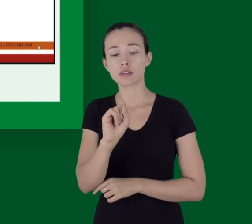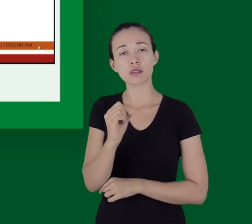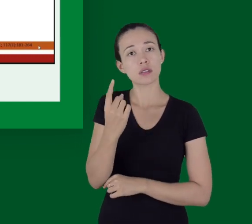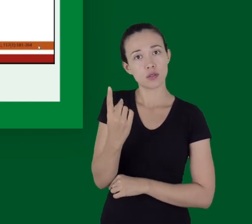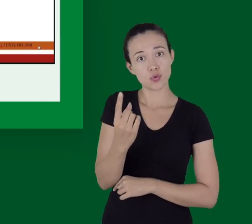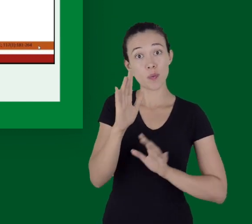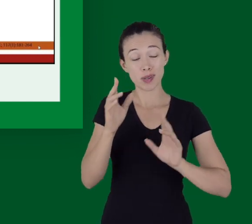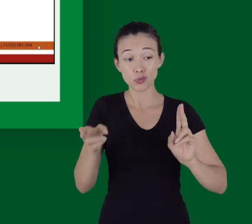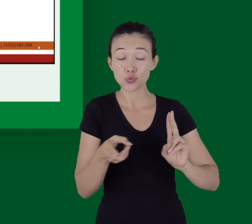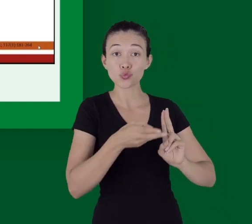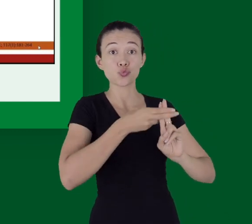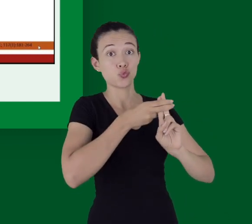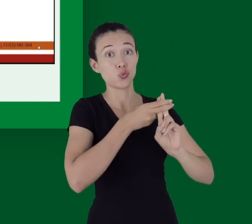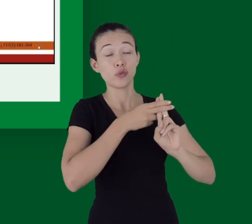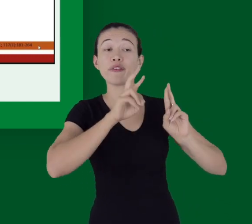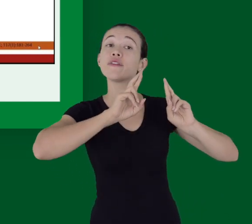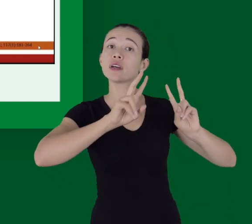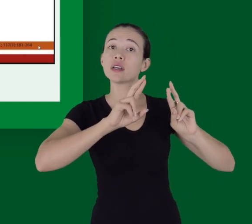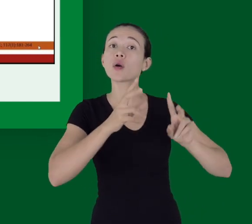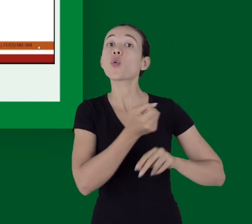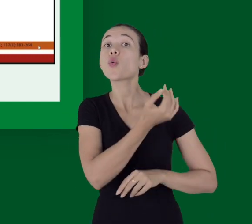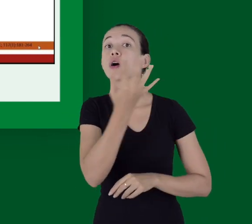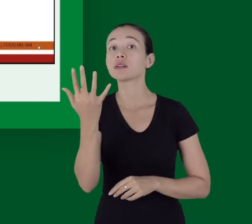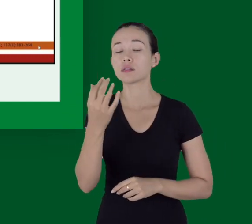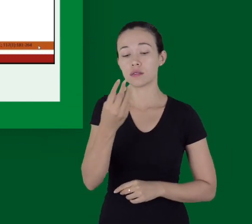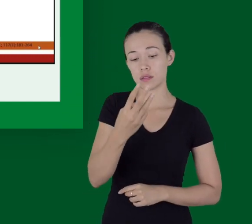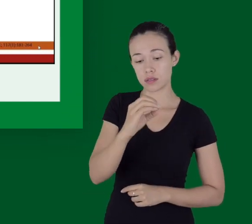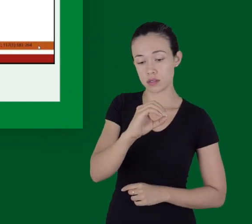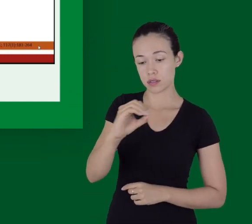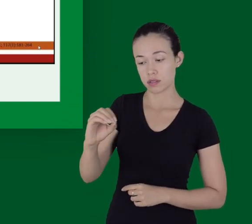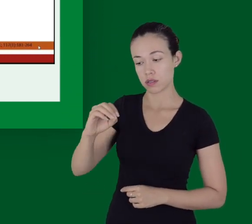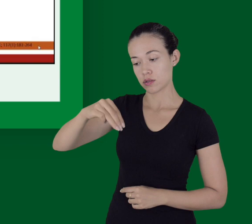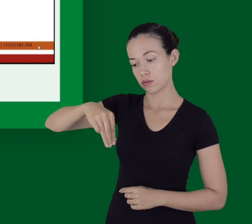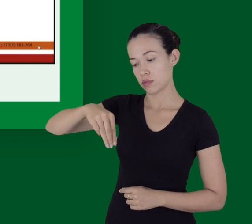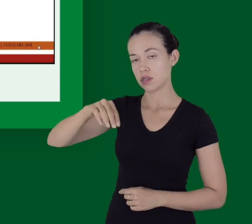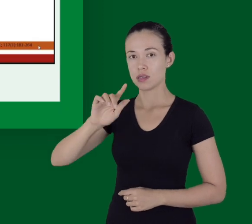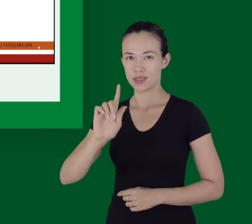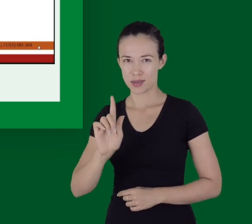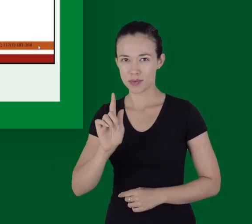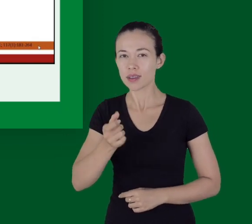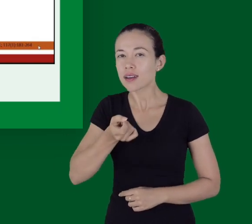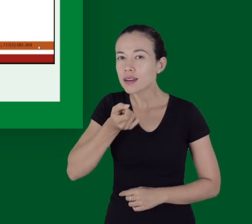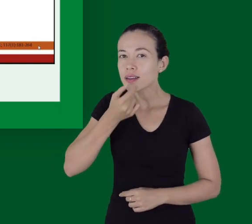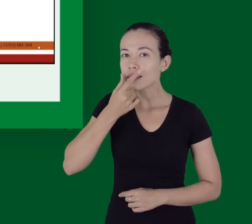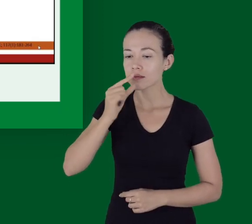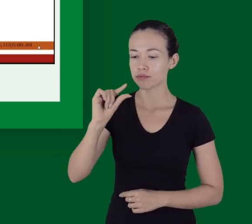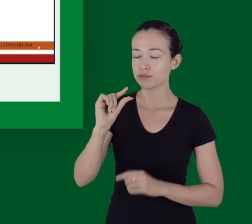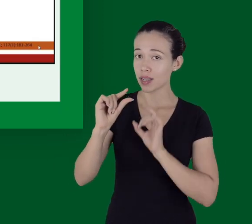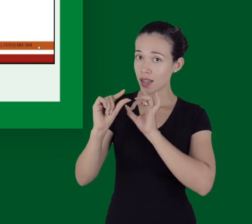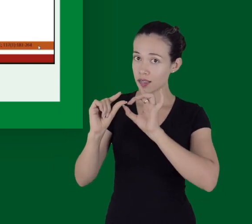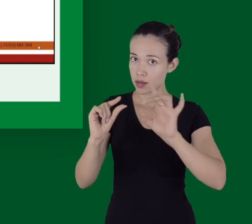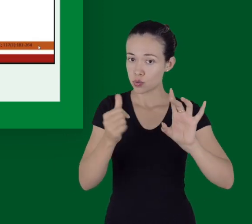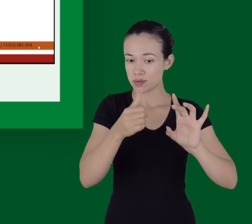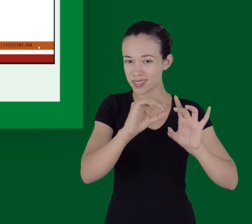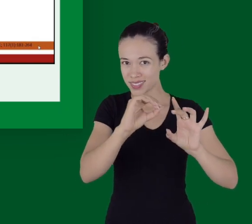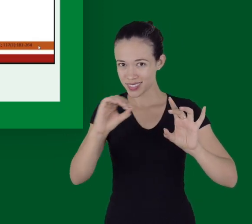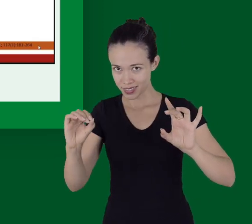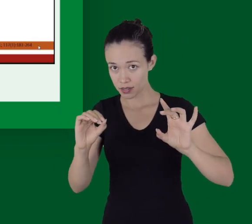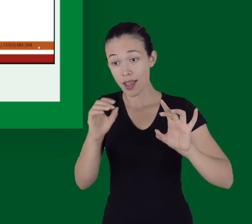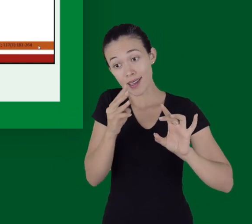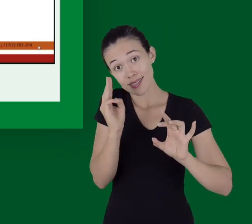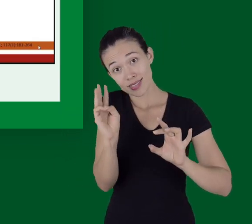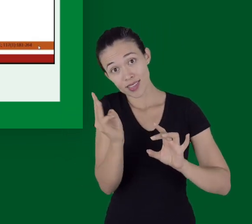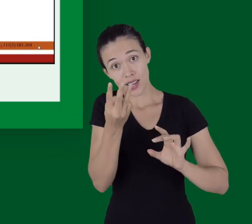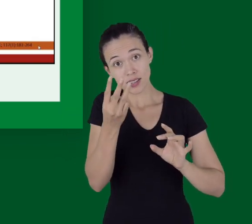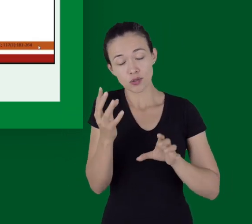a gente não tem no SUS. Então, a dose preconizada, protocolo do SUS, é 300 miligramas, que seriam 3 comprimidos de 100, que é o que a gente tem, né?